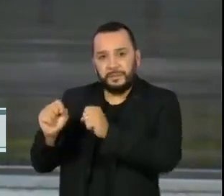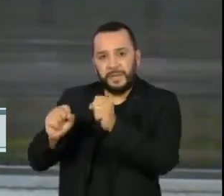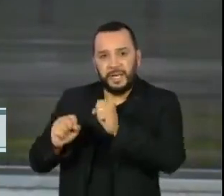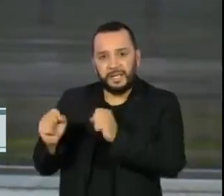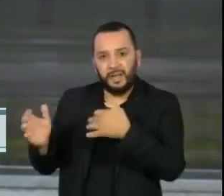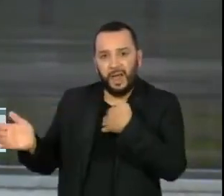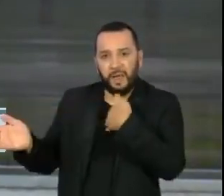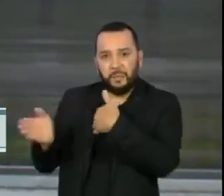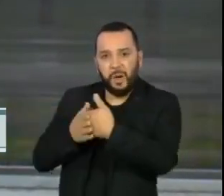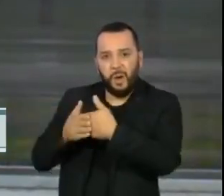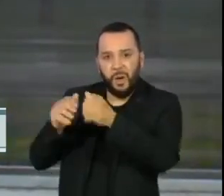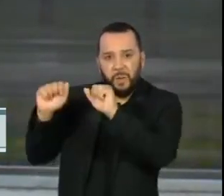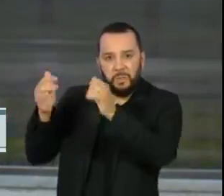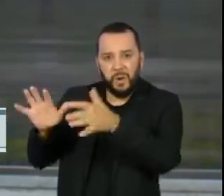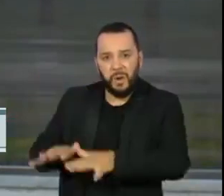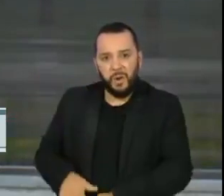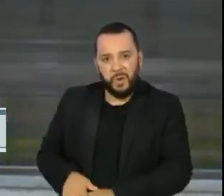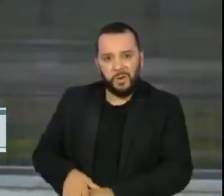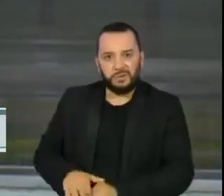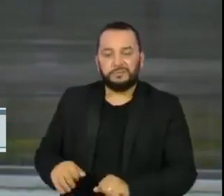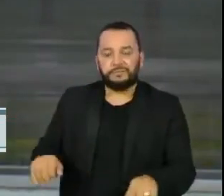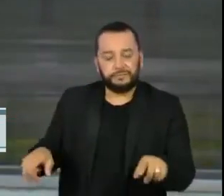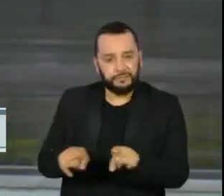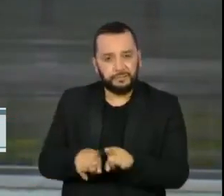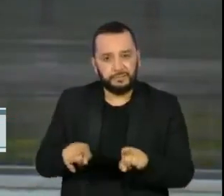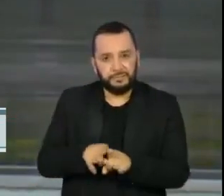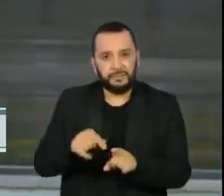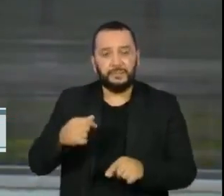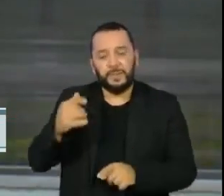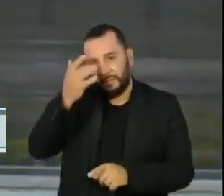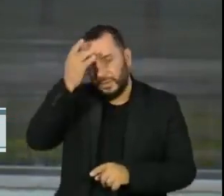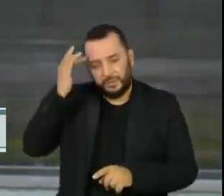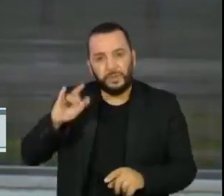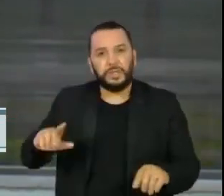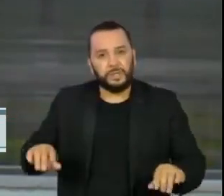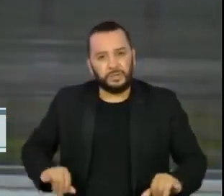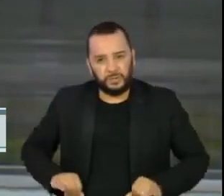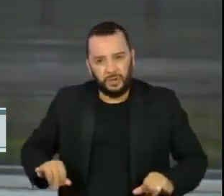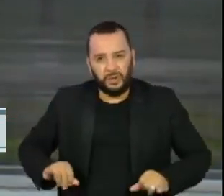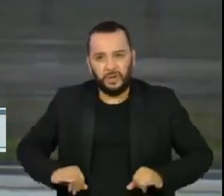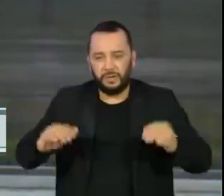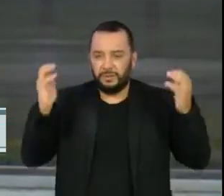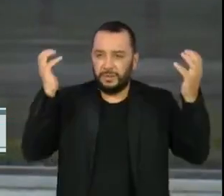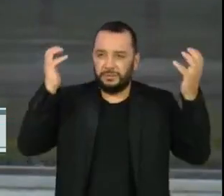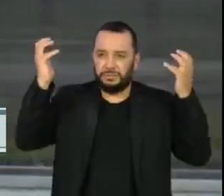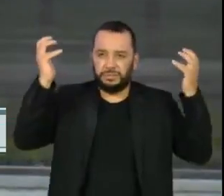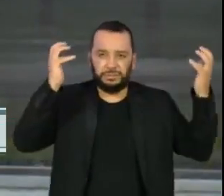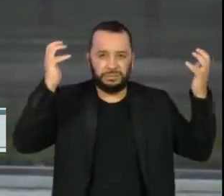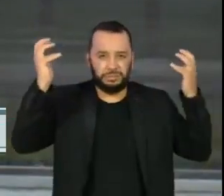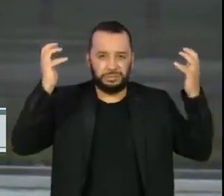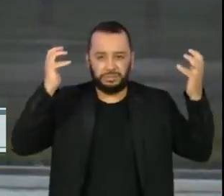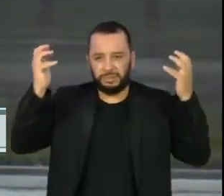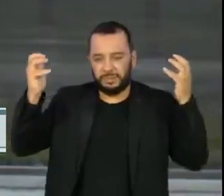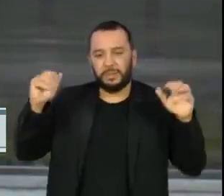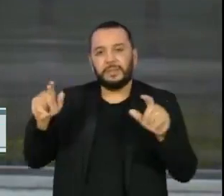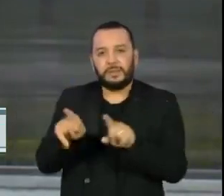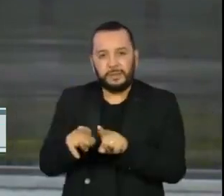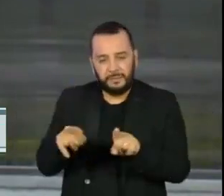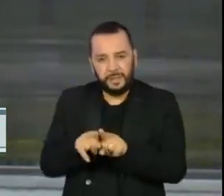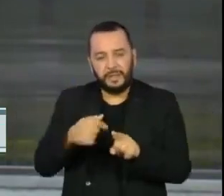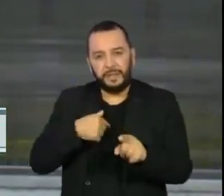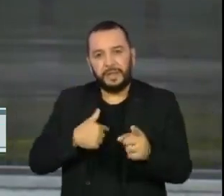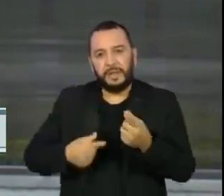estão sofrendo diante da pandemia, mesmo não tendo vírus, mas sofrem na economia